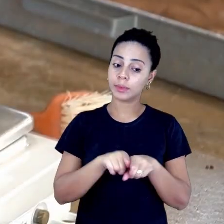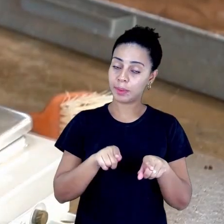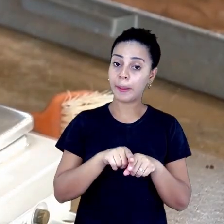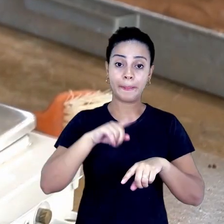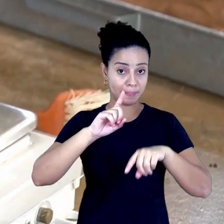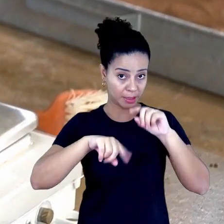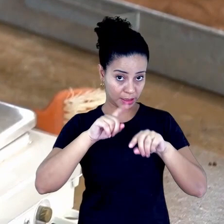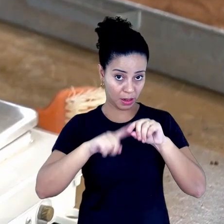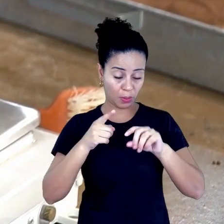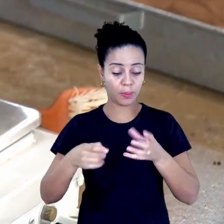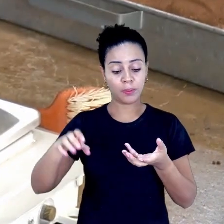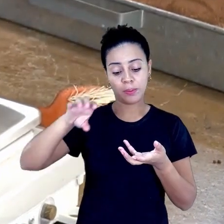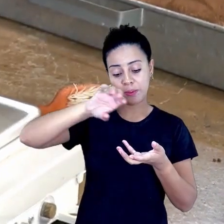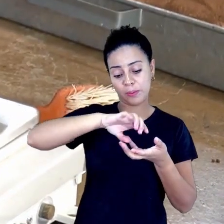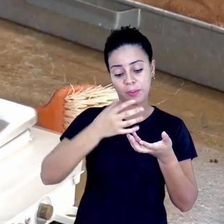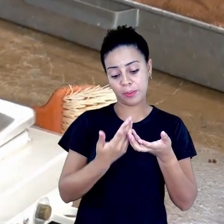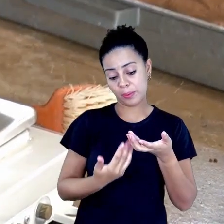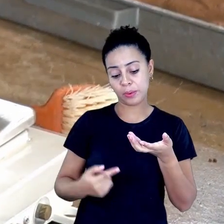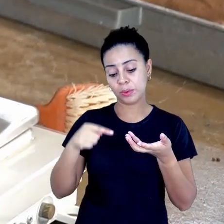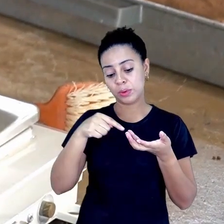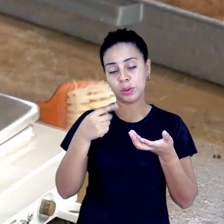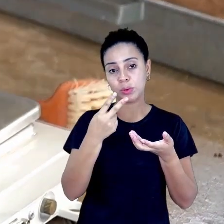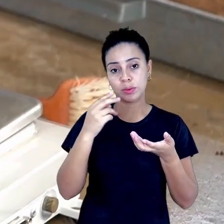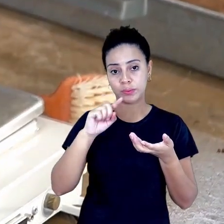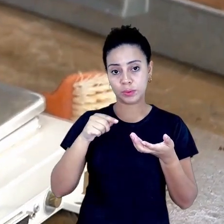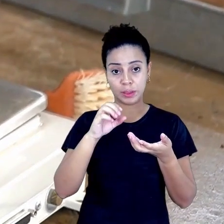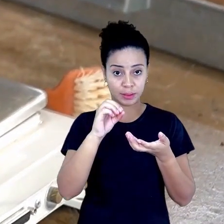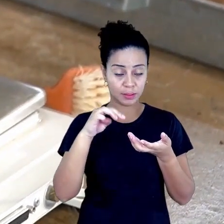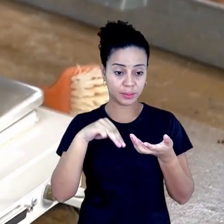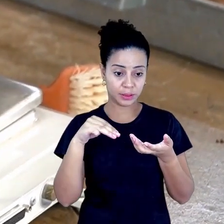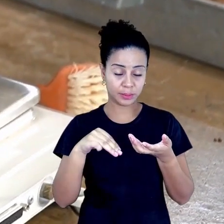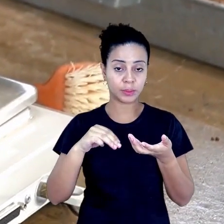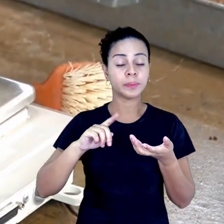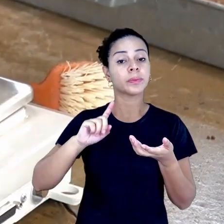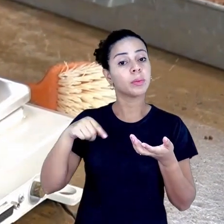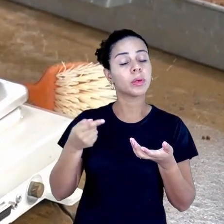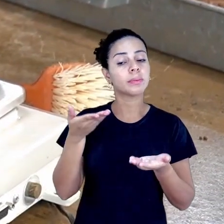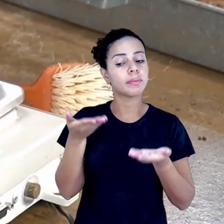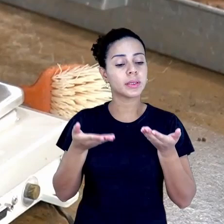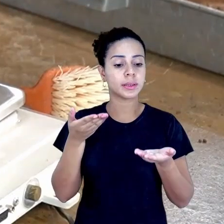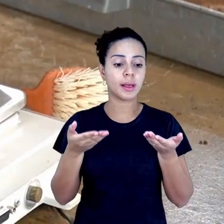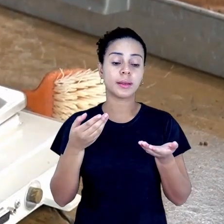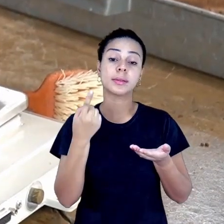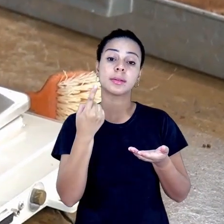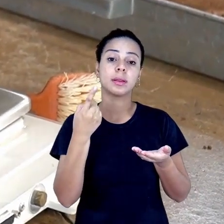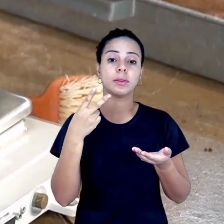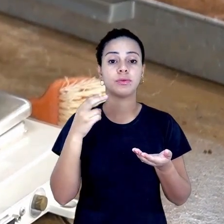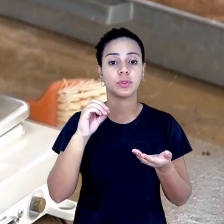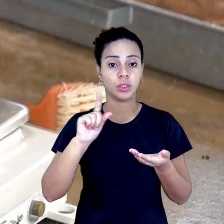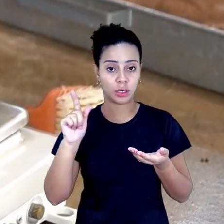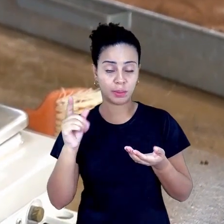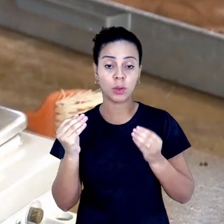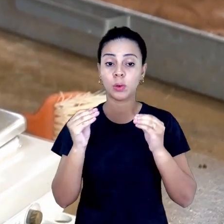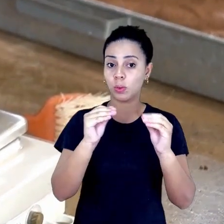Ainda do material passado na peneira de 2,0 mm, pesa-se cerca de 120 gramas e anota-se